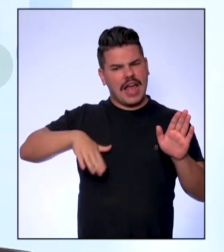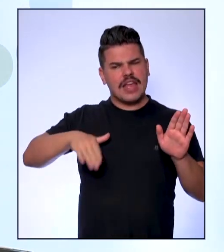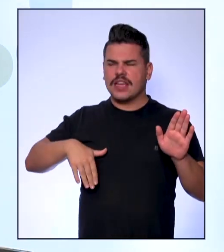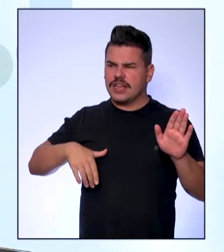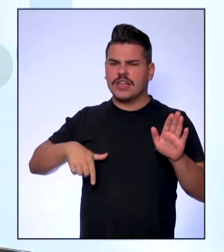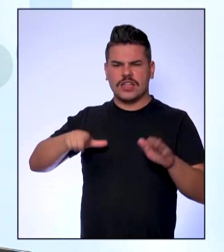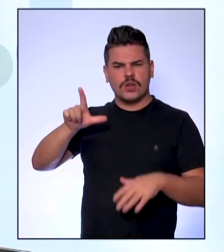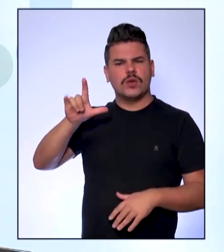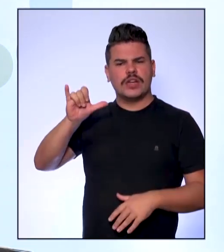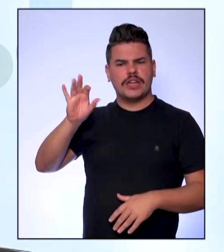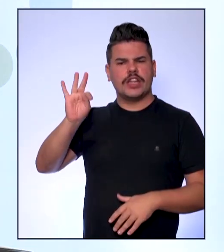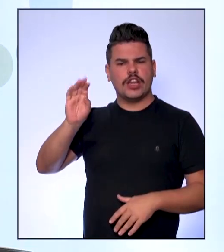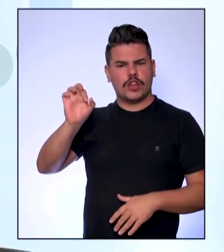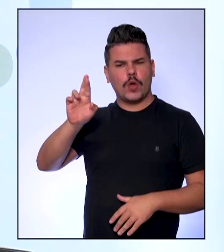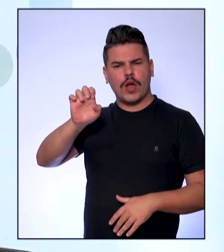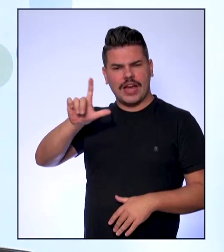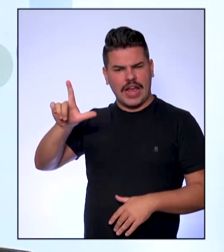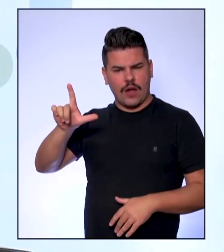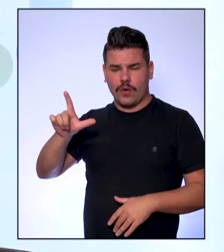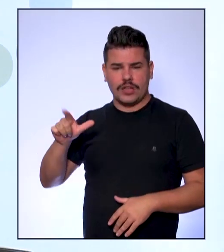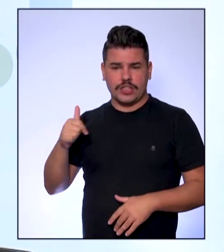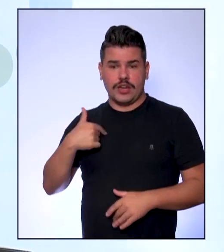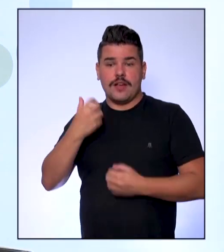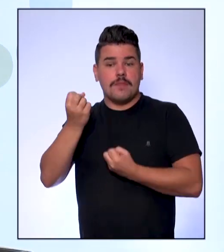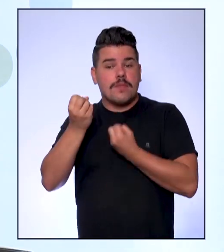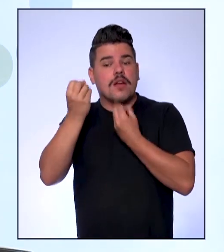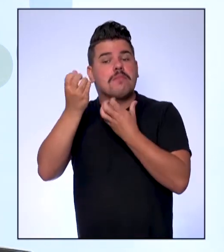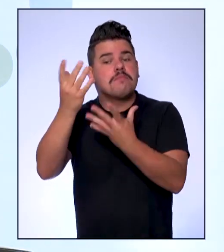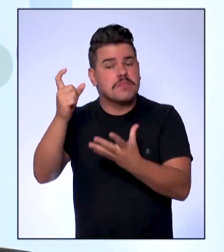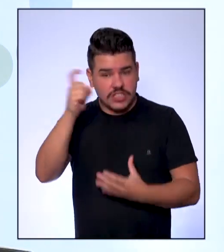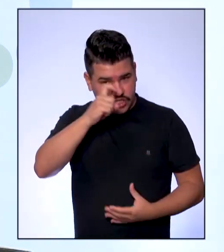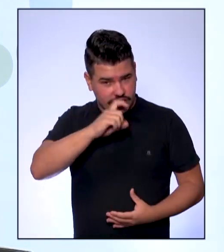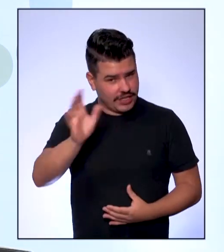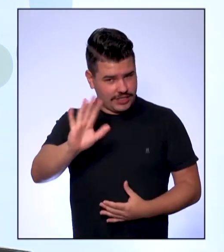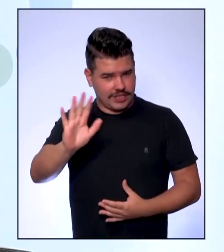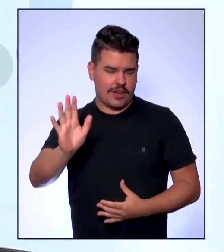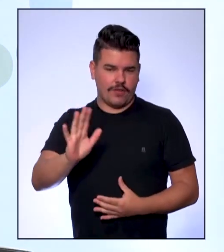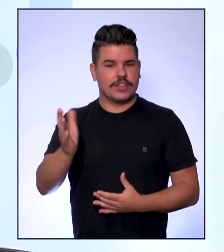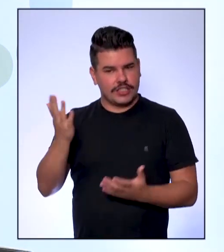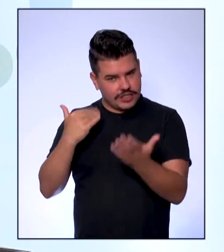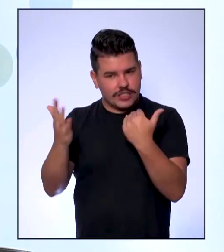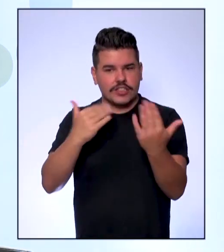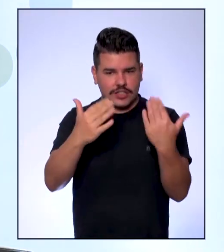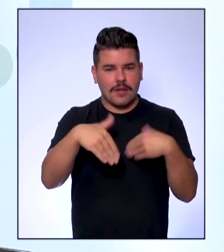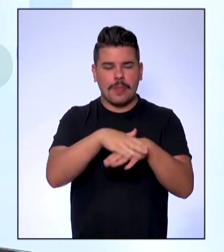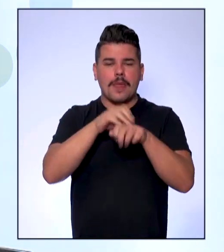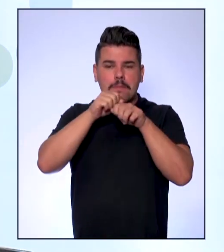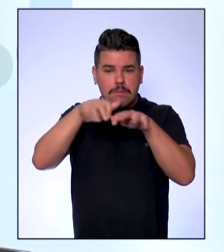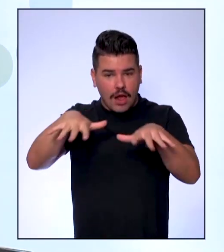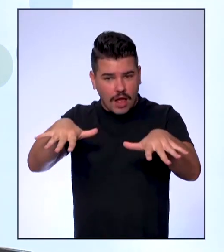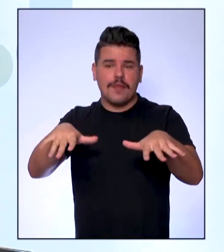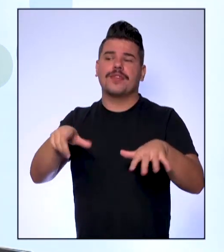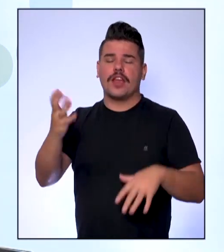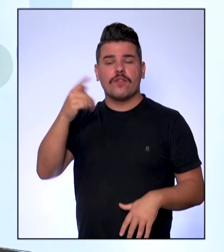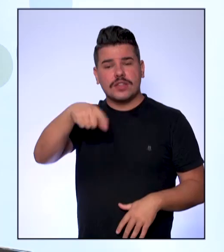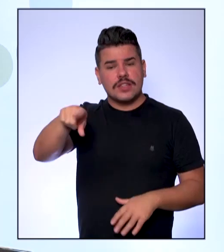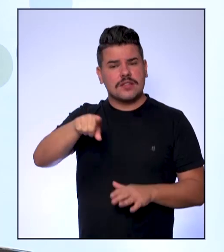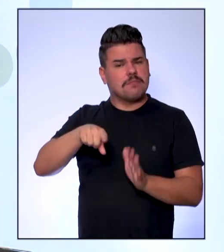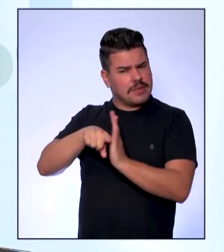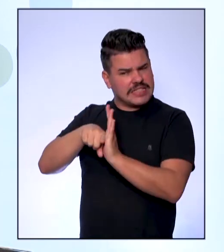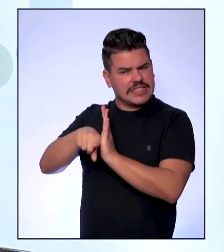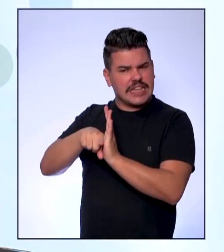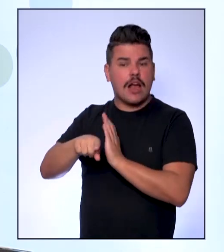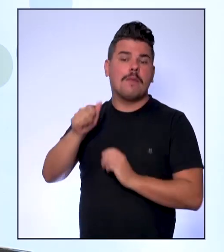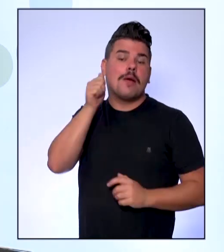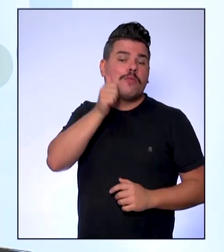né, melhor. Como o nosso intuito aqui não é trazer as notícias, né, discutir elas e discutir a repercussão, foi uma notícia que falaram que